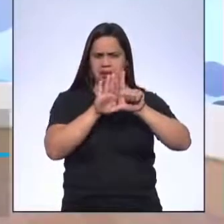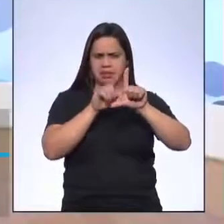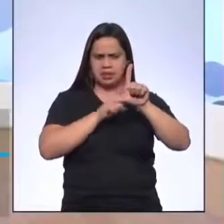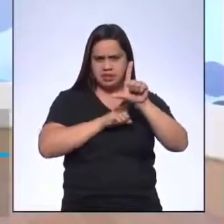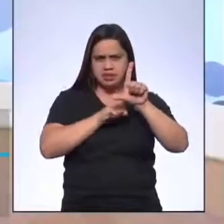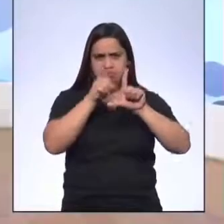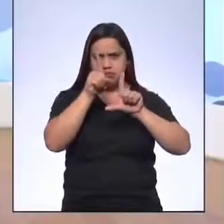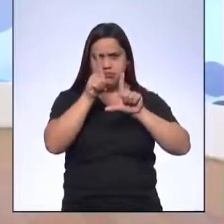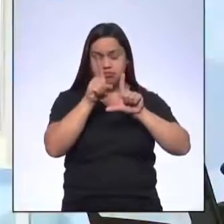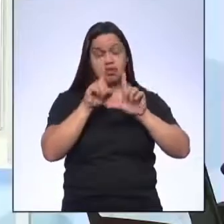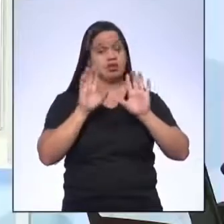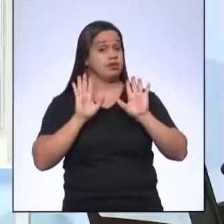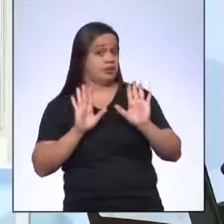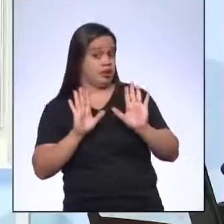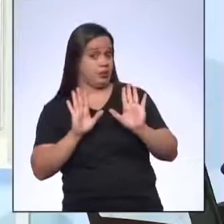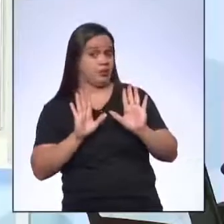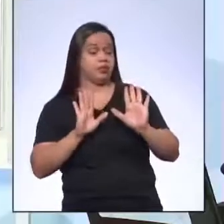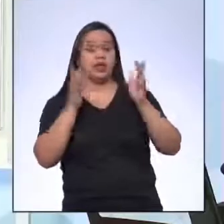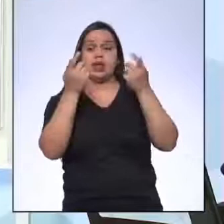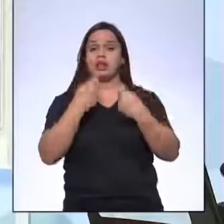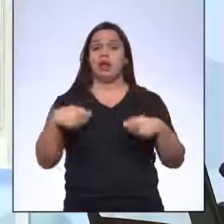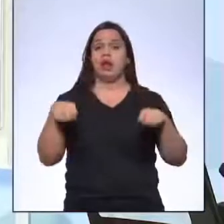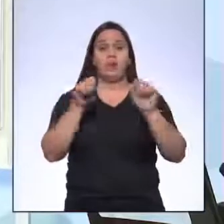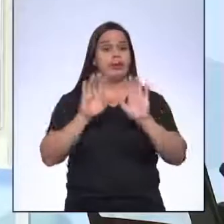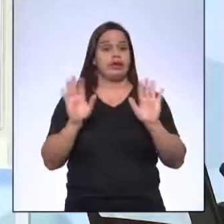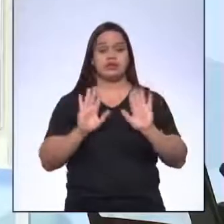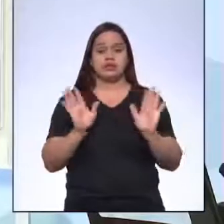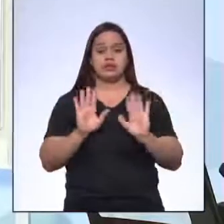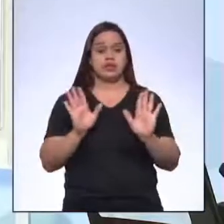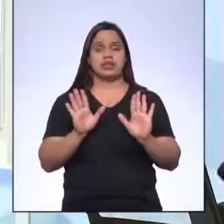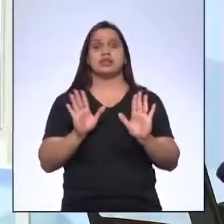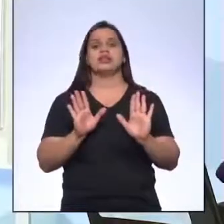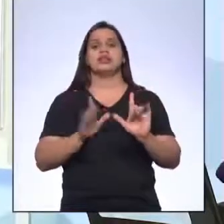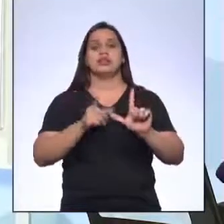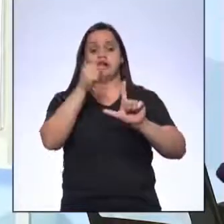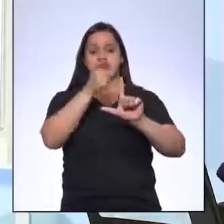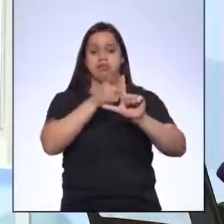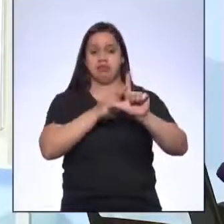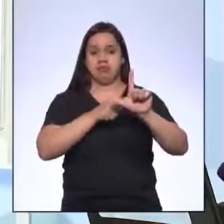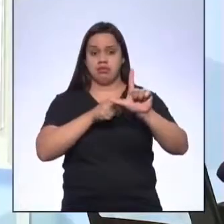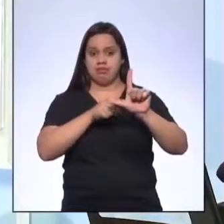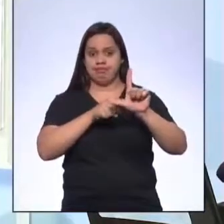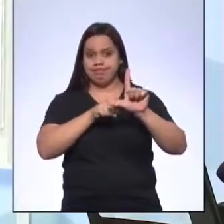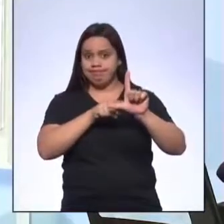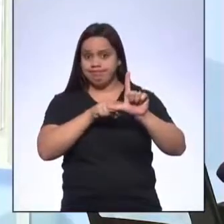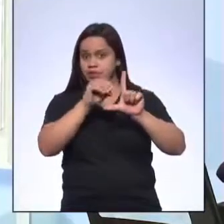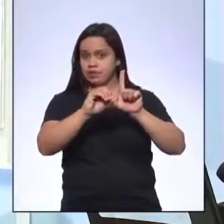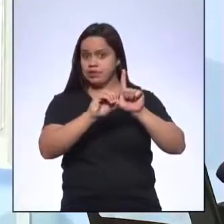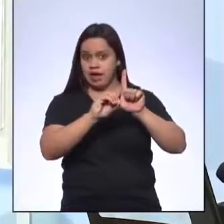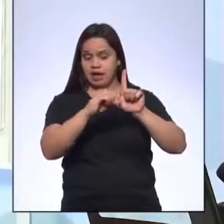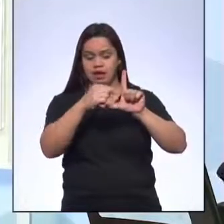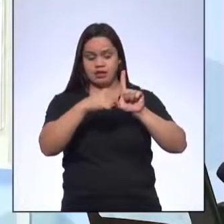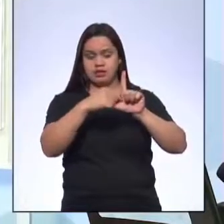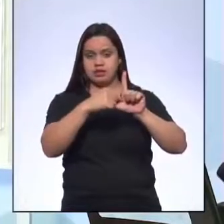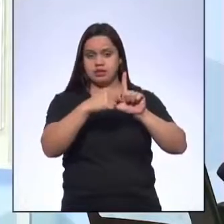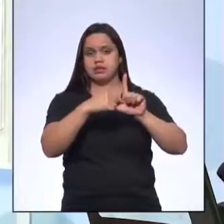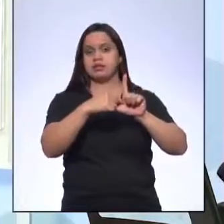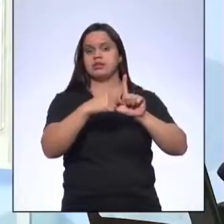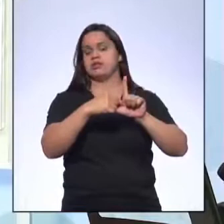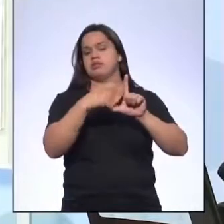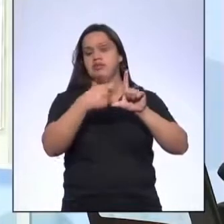ele não precisa necessariamente passar pela origem que é o ponto zero